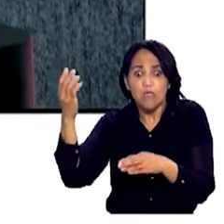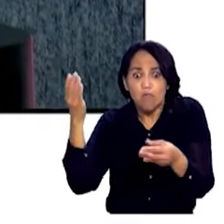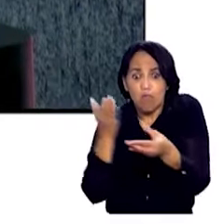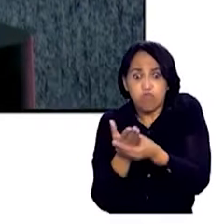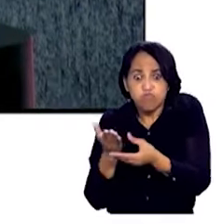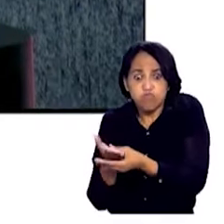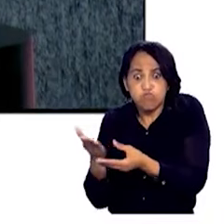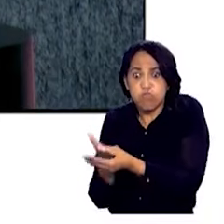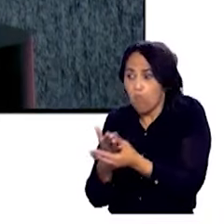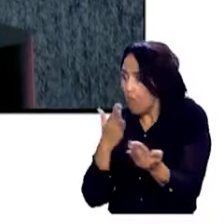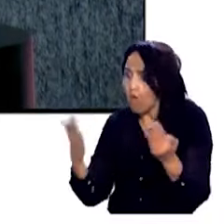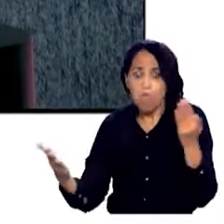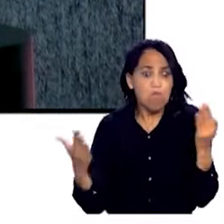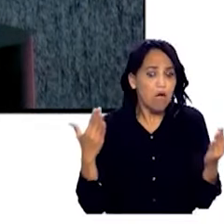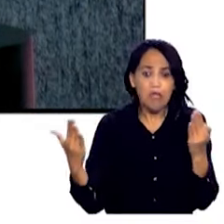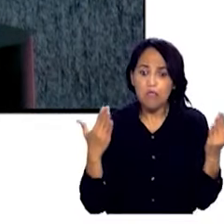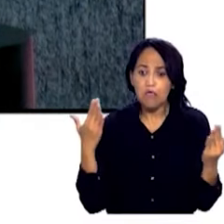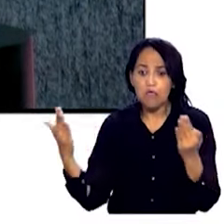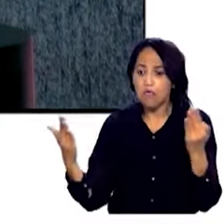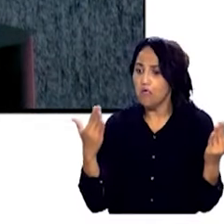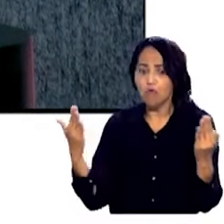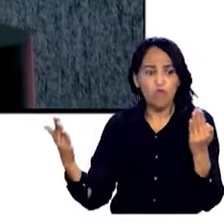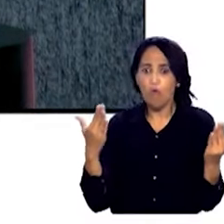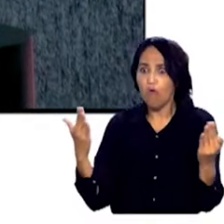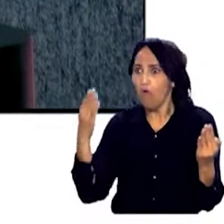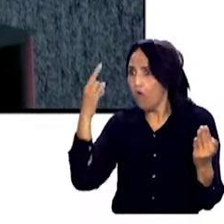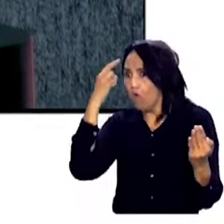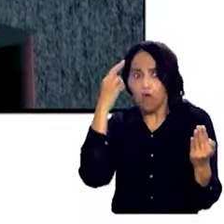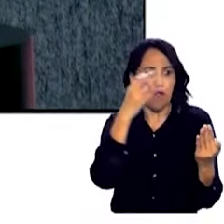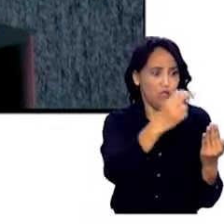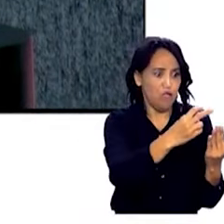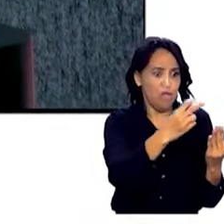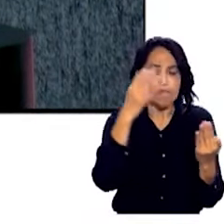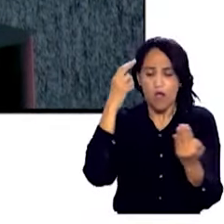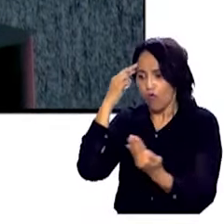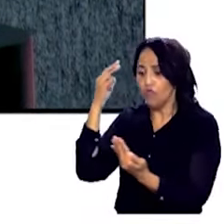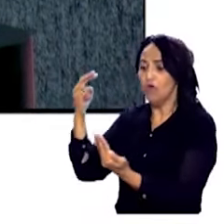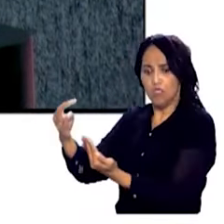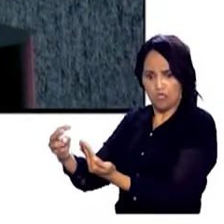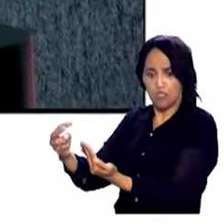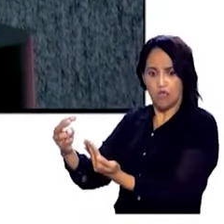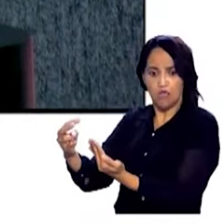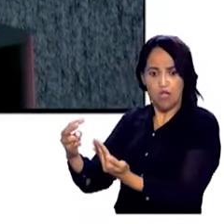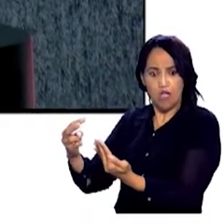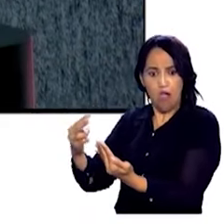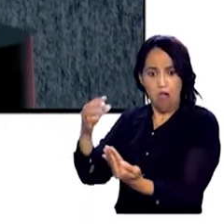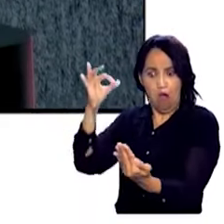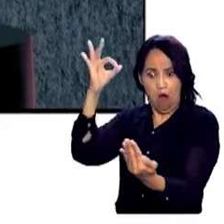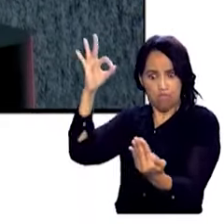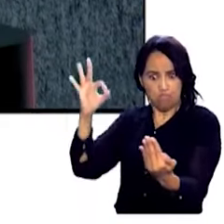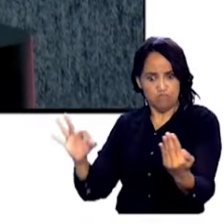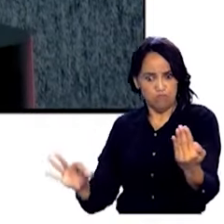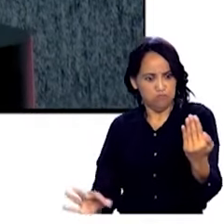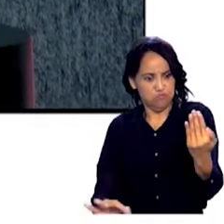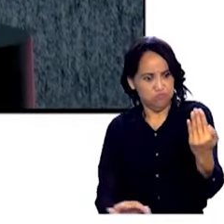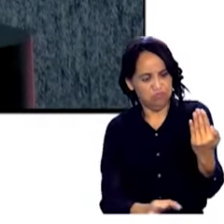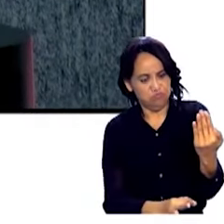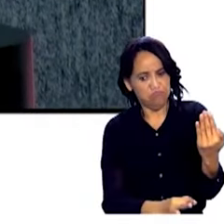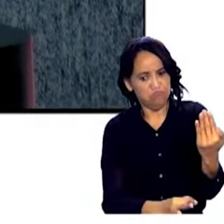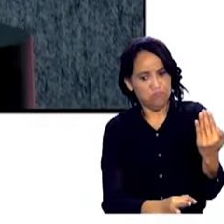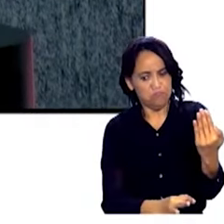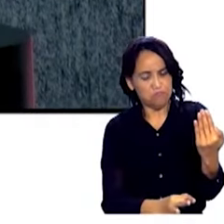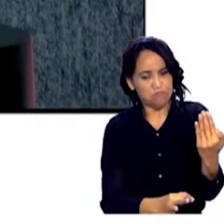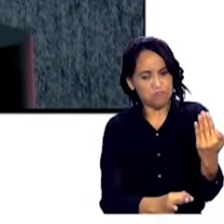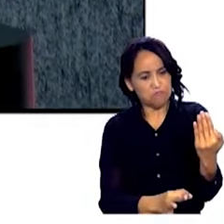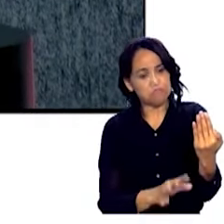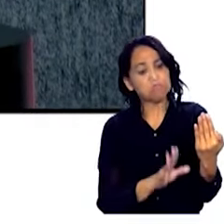que eu comparo culturas processuais olhando um pouquinho por debaixo do tapete e eu permito aqui